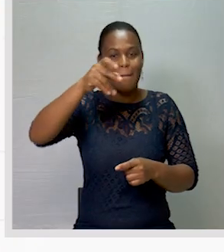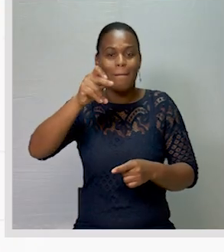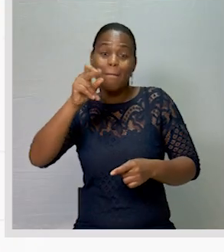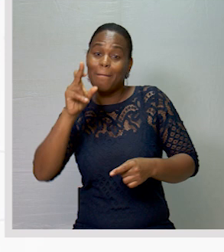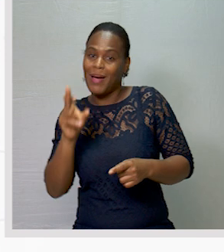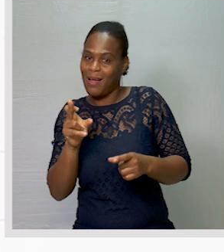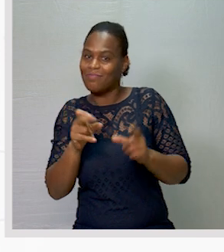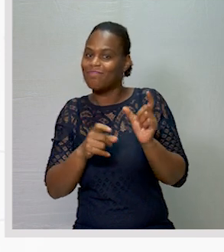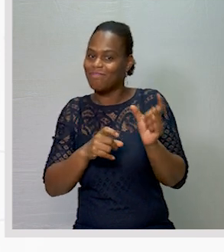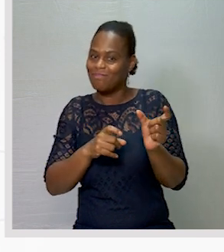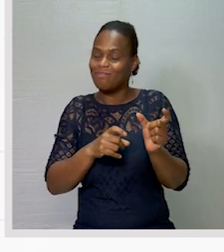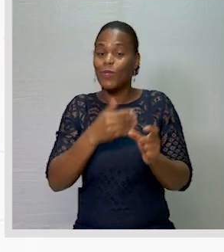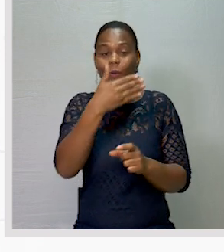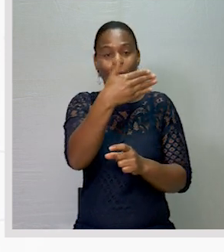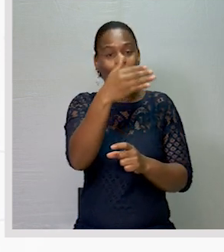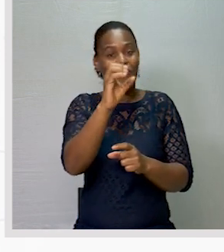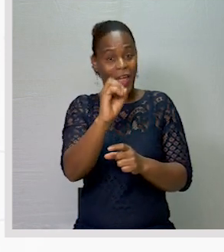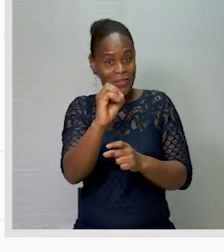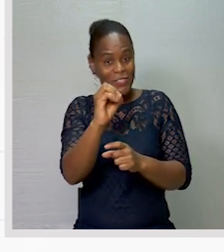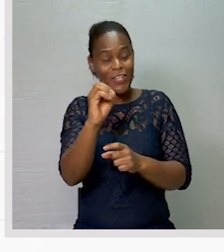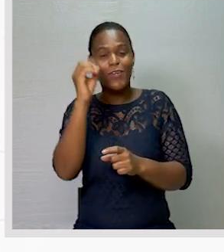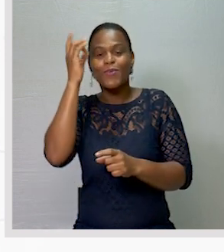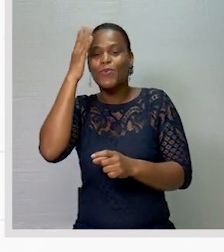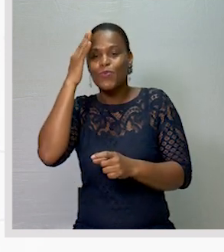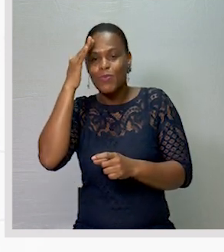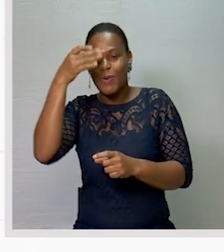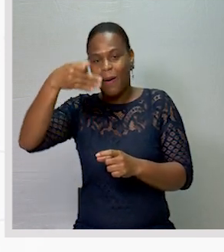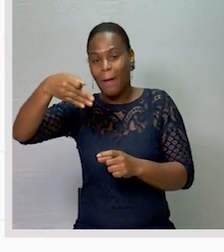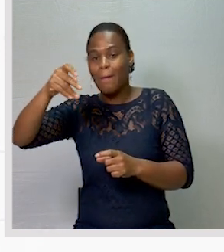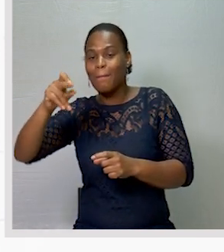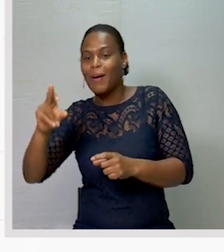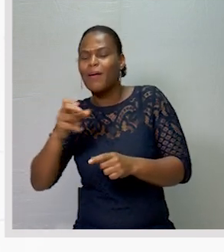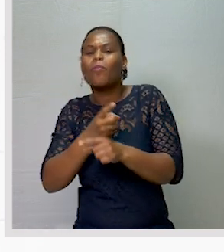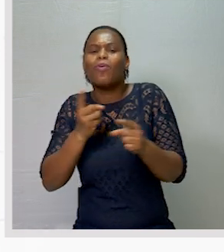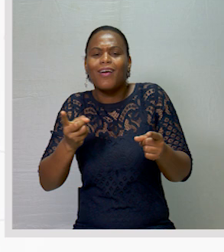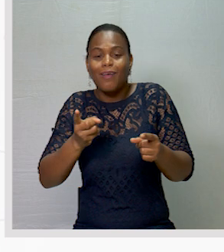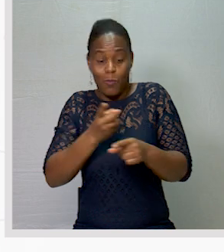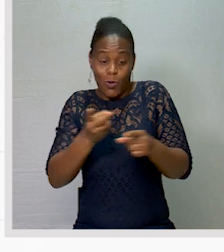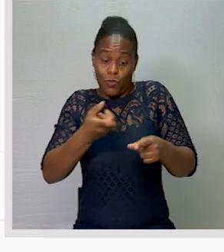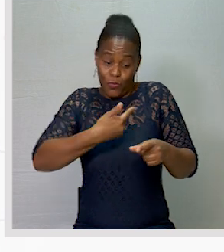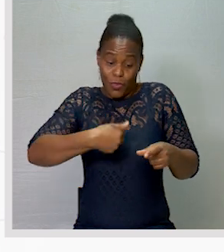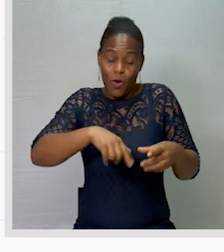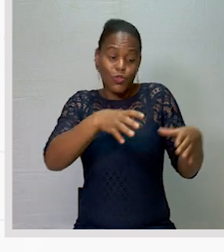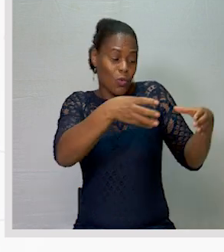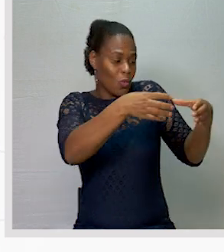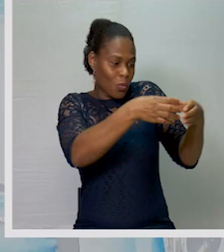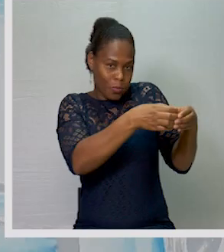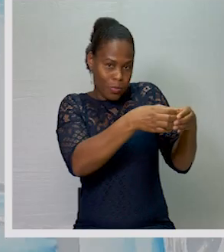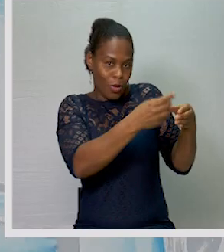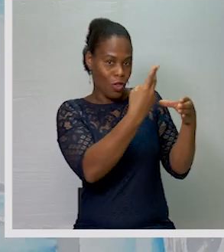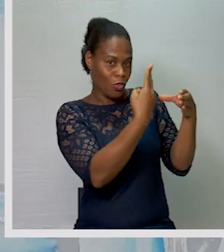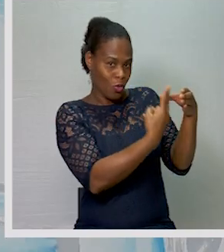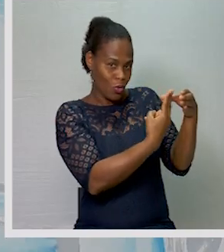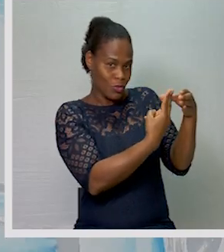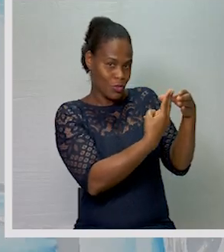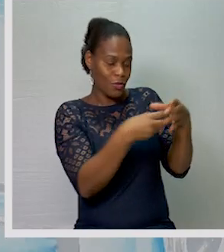par. 10 é um número par. Por quê? Porque nós fizemos agrupamento,